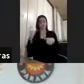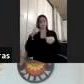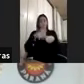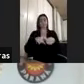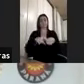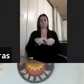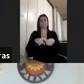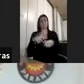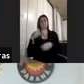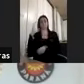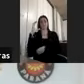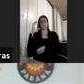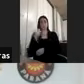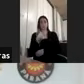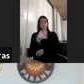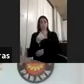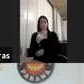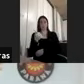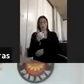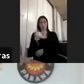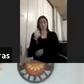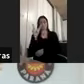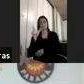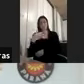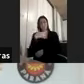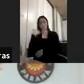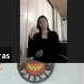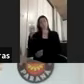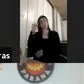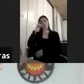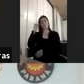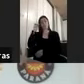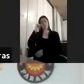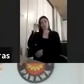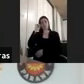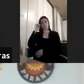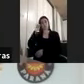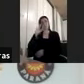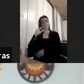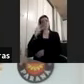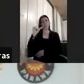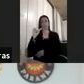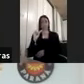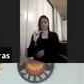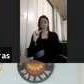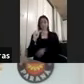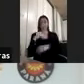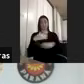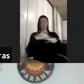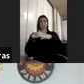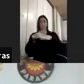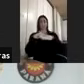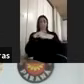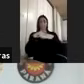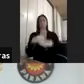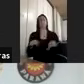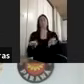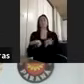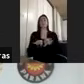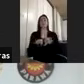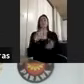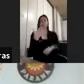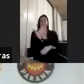por dia, de 11 óbitos, né, o que é extremamente triste. E também temos aqui que registrar